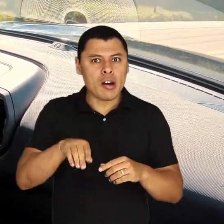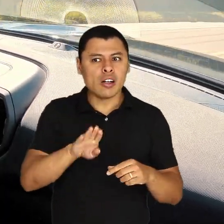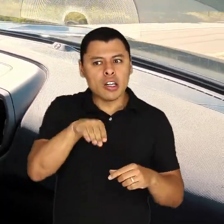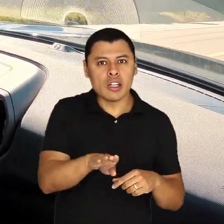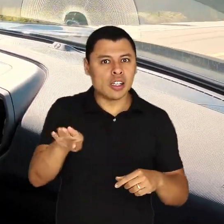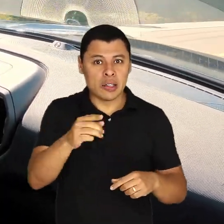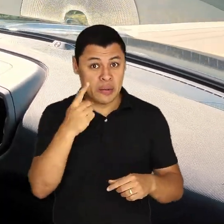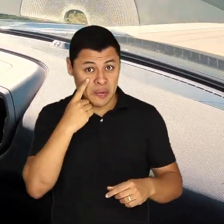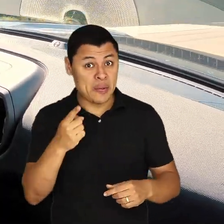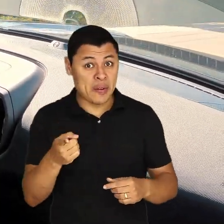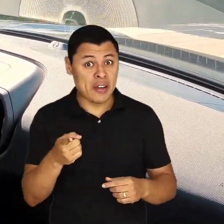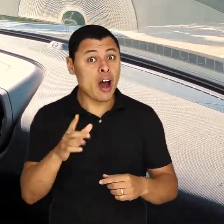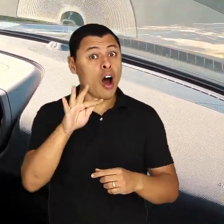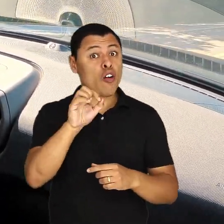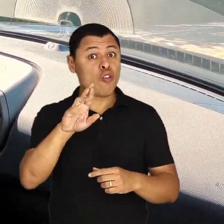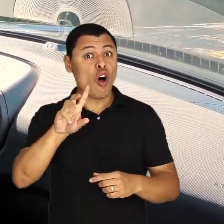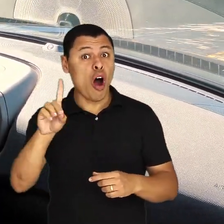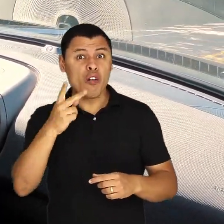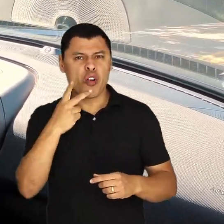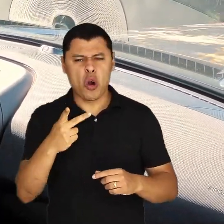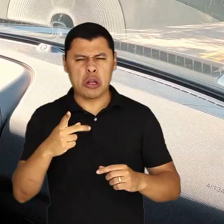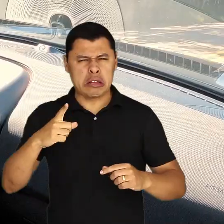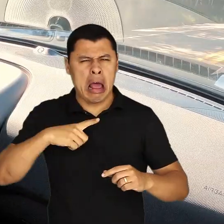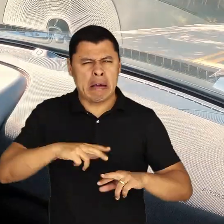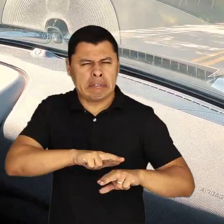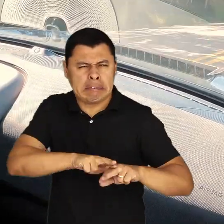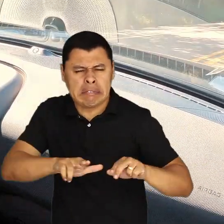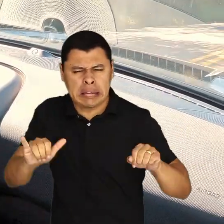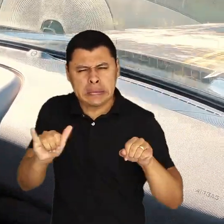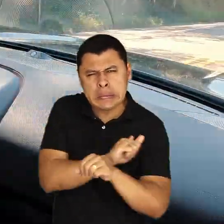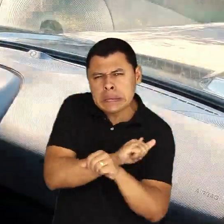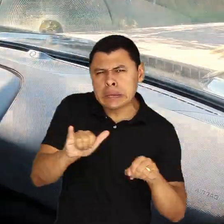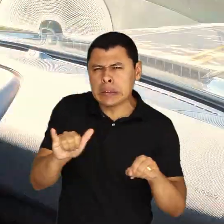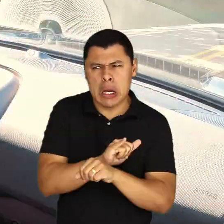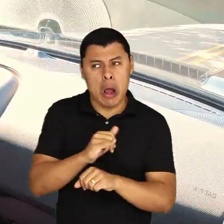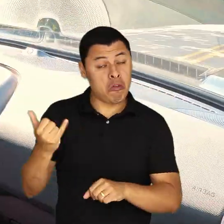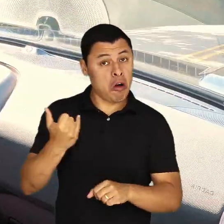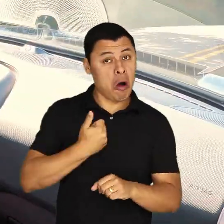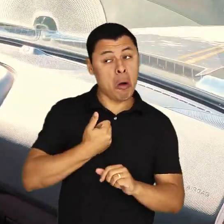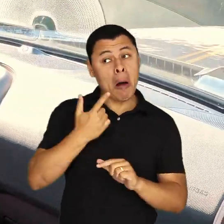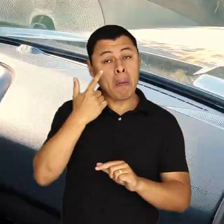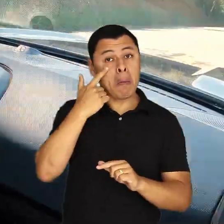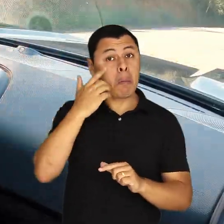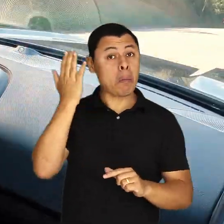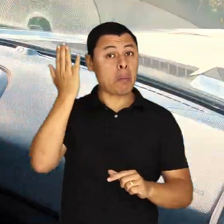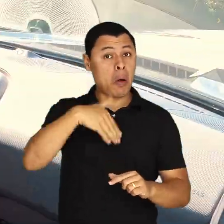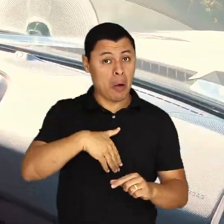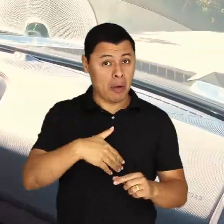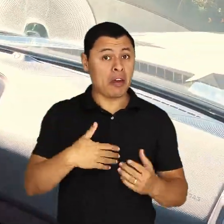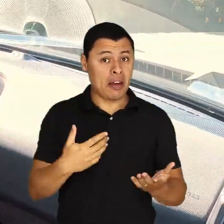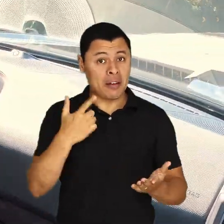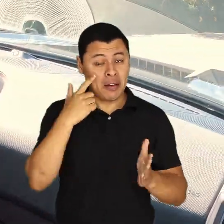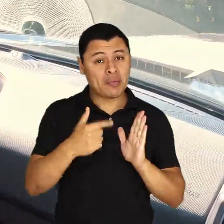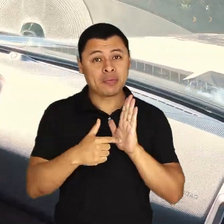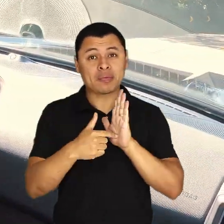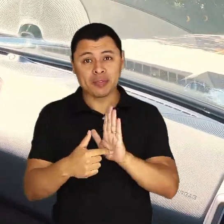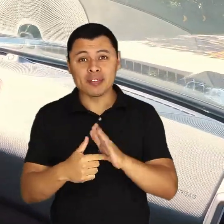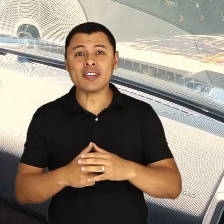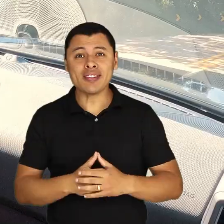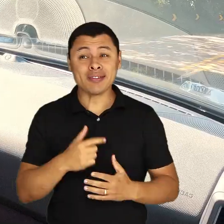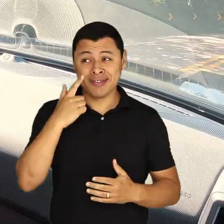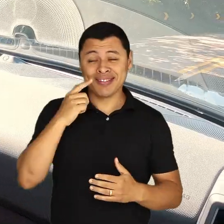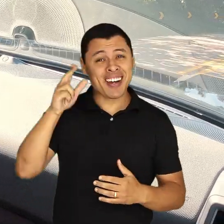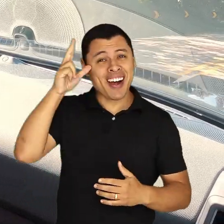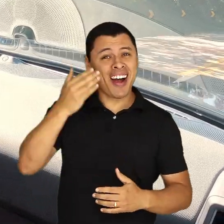então desse veículo no fora da estrada, né? A Ford prometeu um monte de coisa, tem recursos legais pra caramba aqui, mas nada como a prática